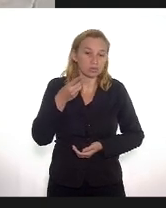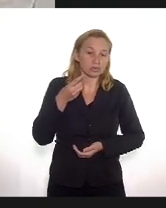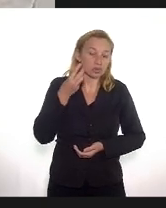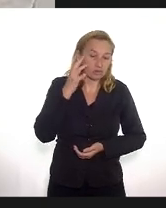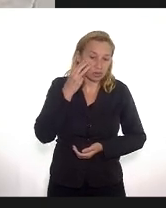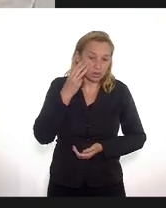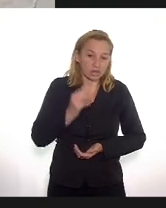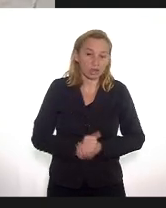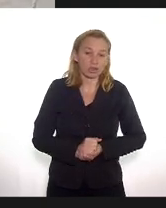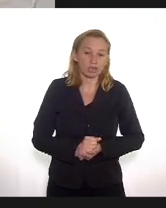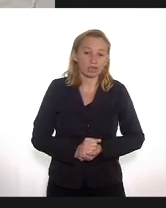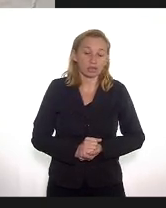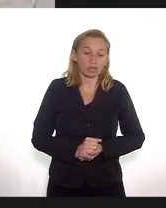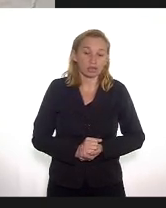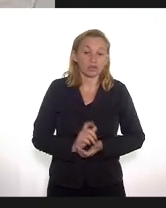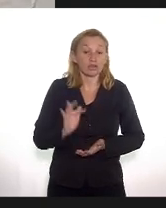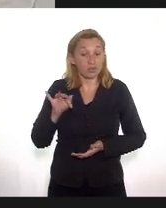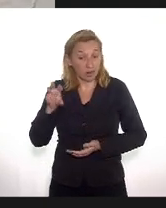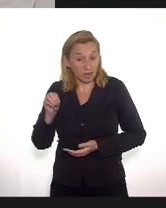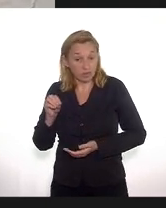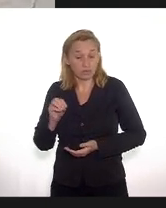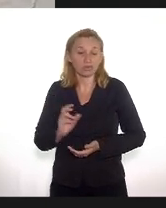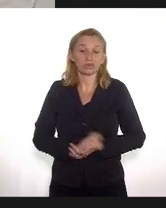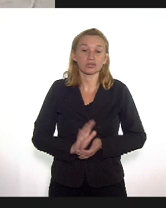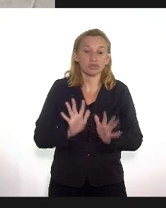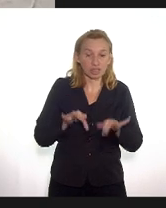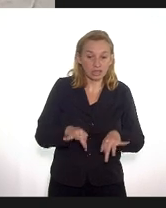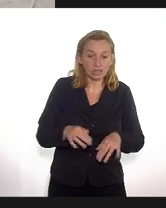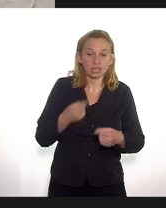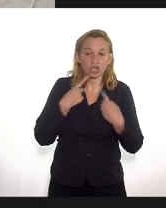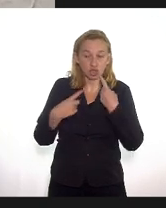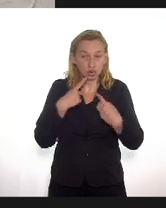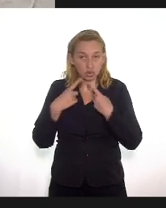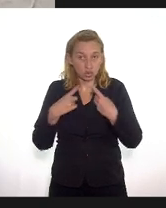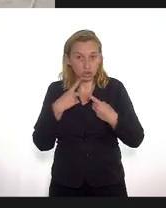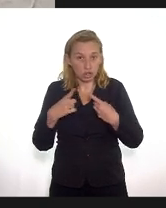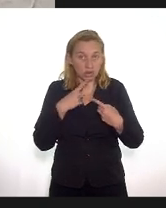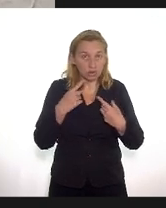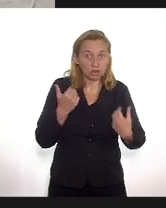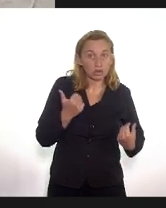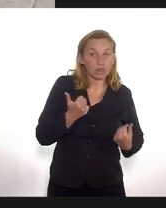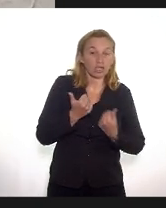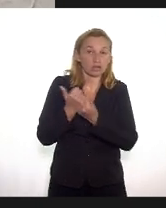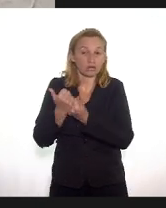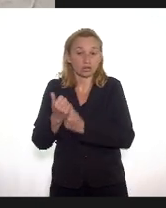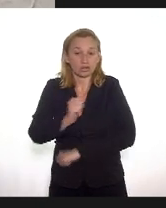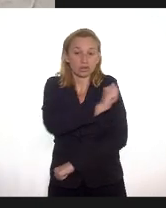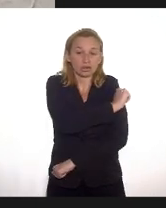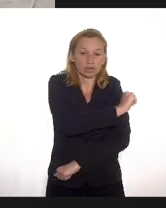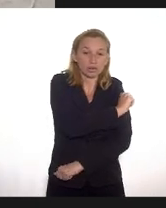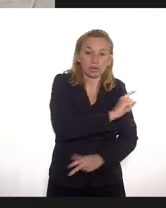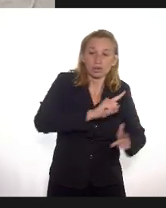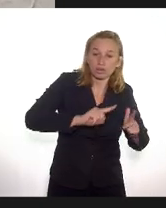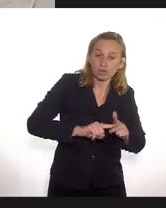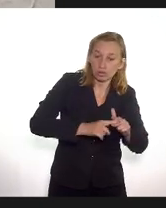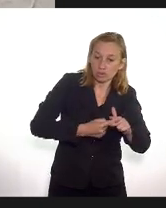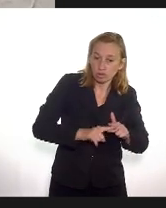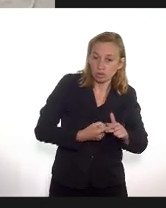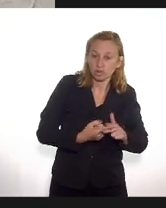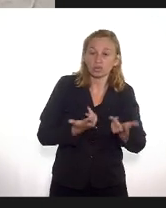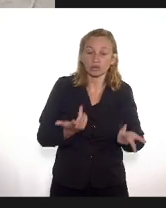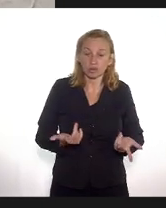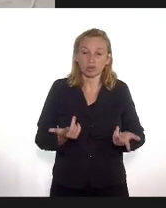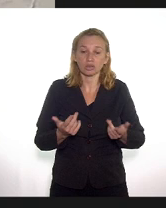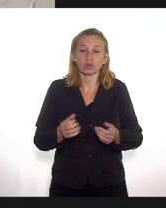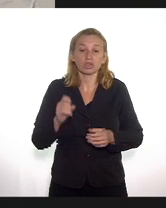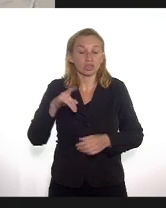deputado, concluindo, deputado Flávio Serafini, que a gente tenha essa discussão da assistência estudantil, da manutenção dos estudantes, do